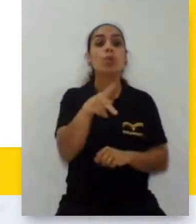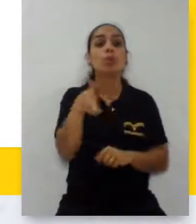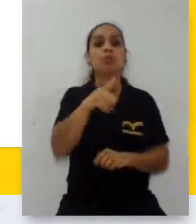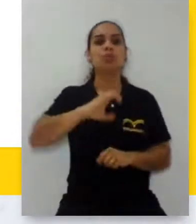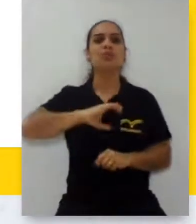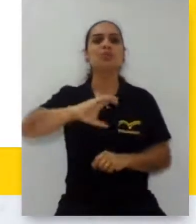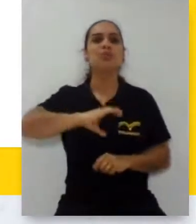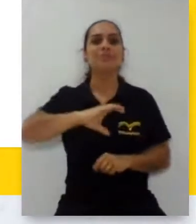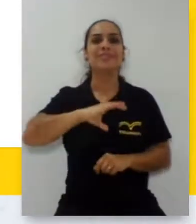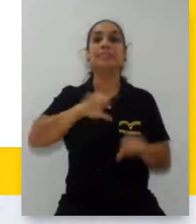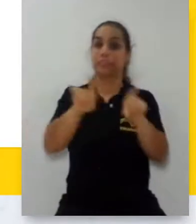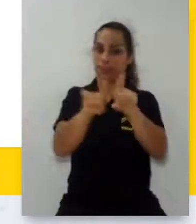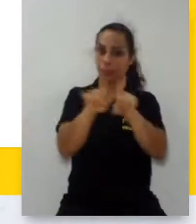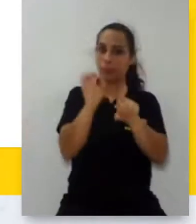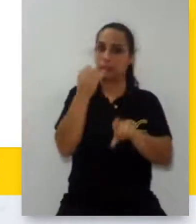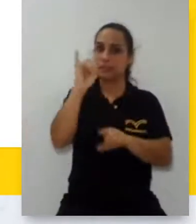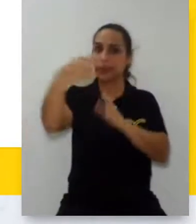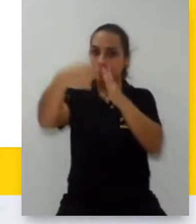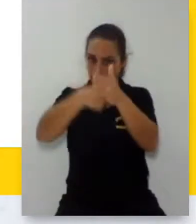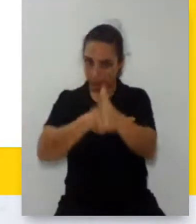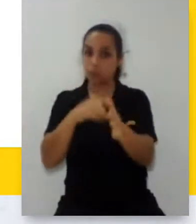vontade.